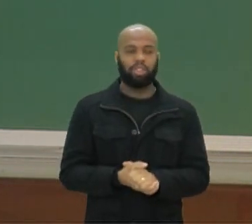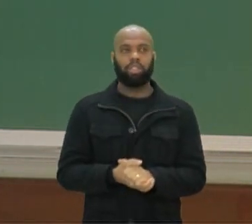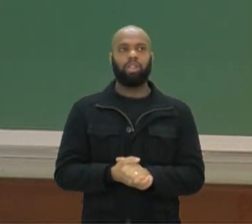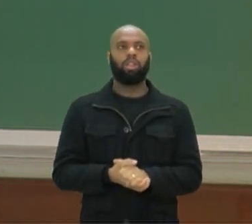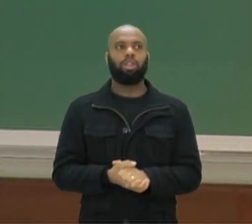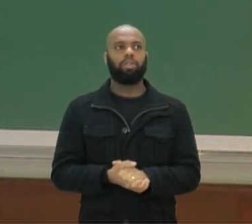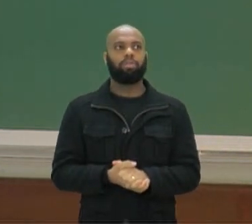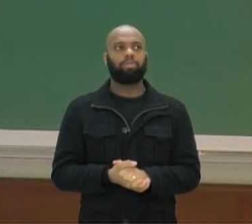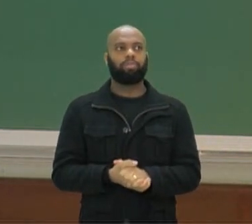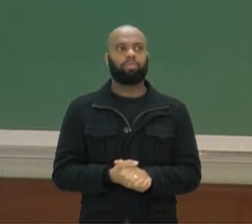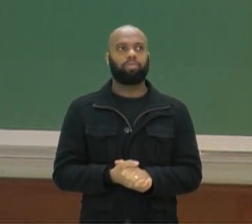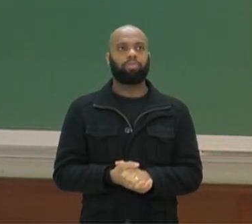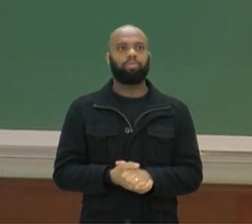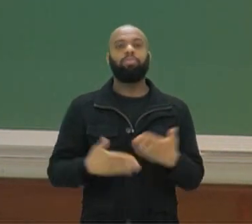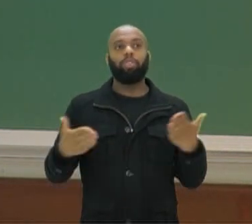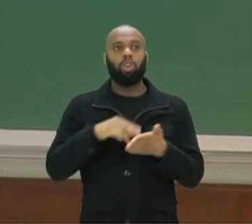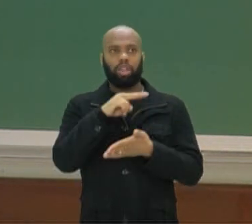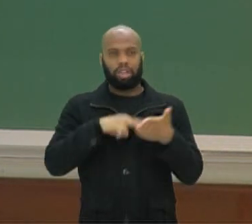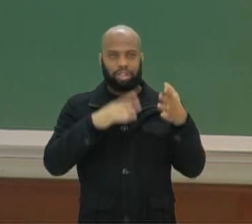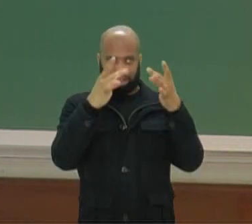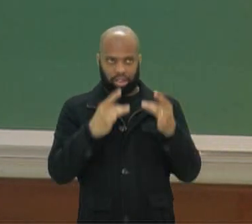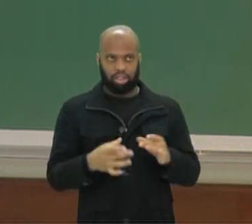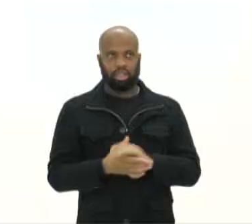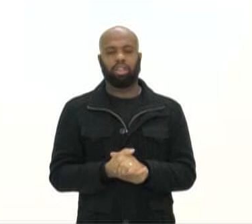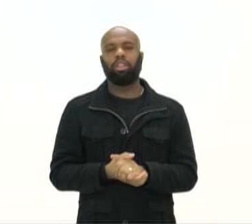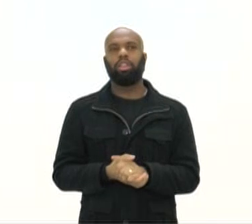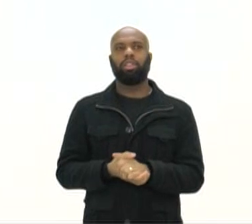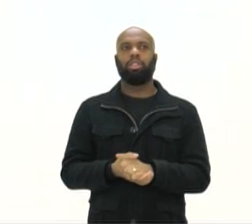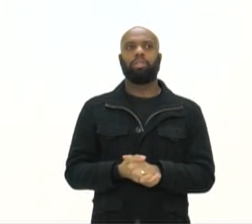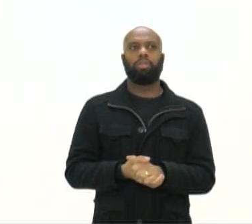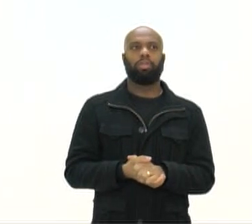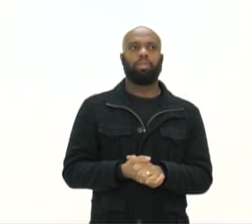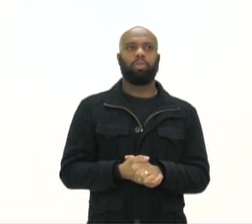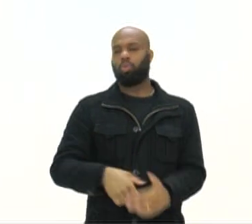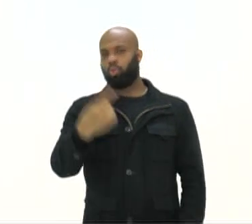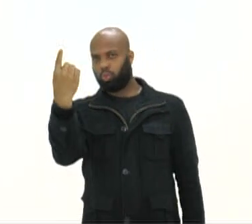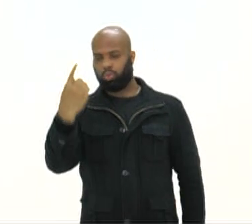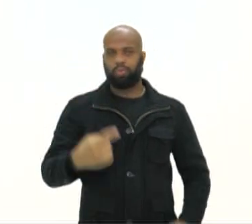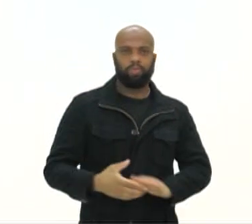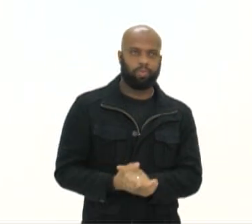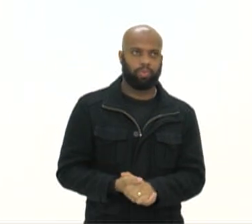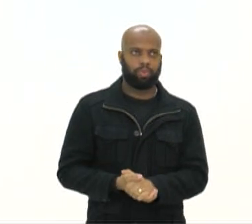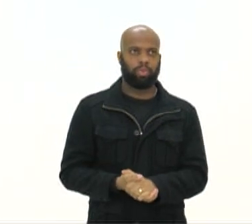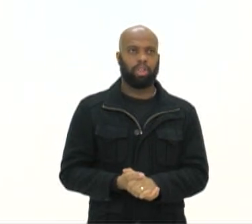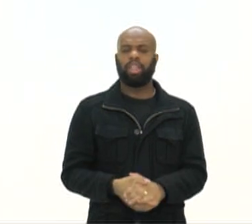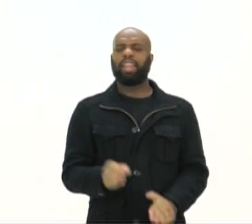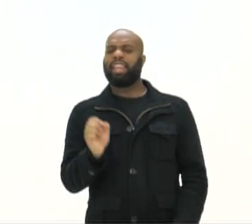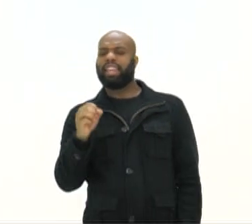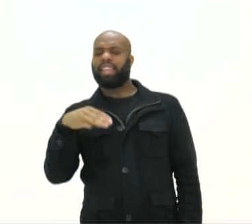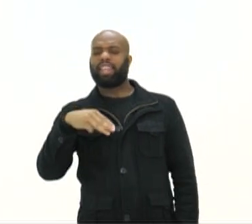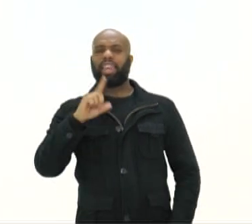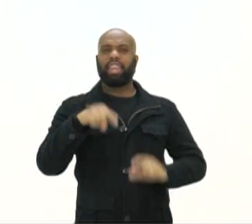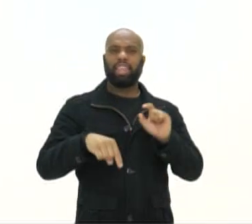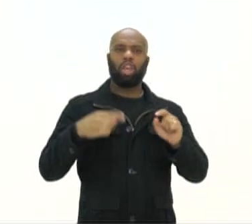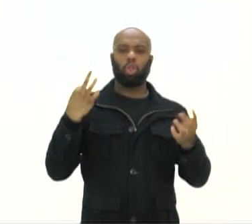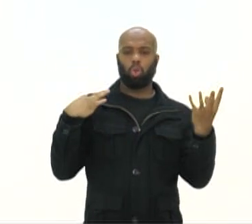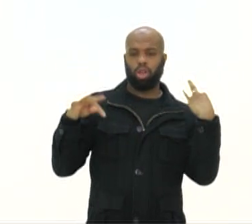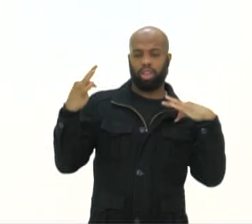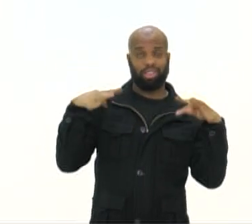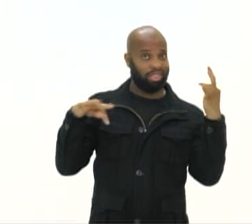uma leitura um pouco mais detalhada. Who is a possible tourist? Quem é um possível